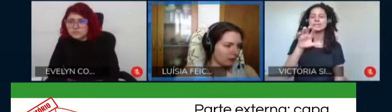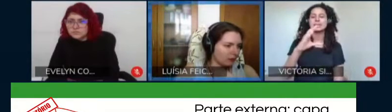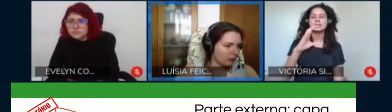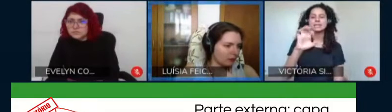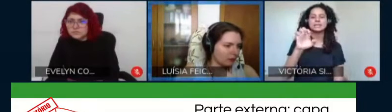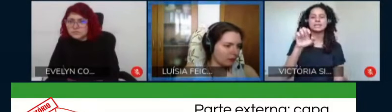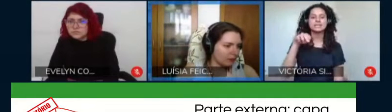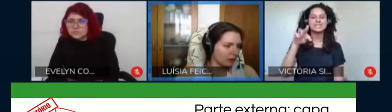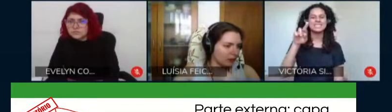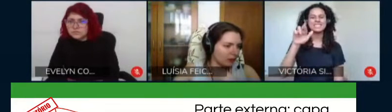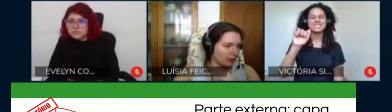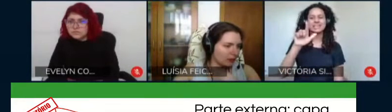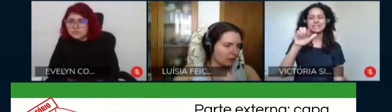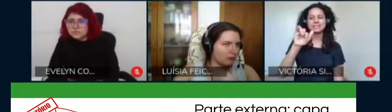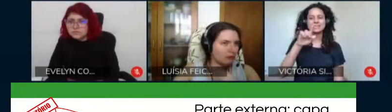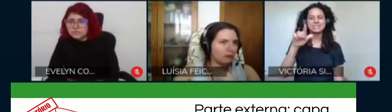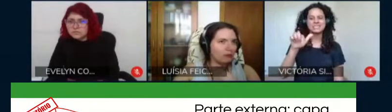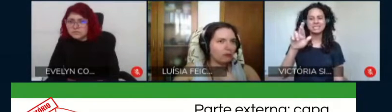Então,